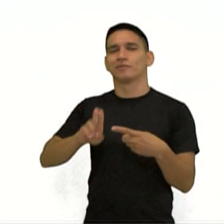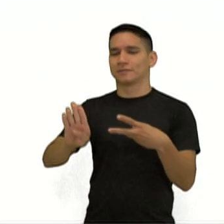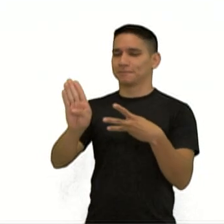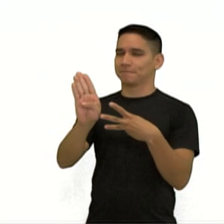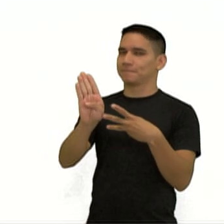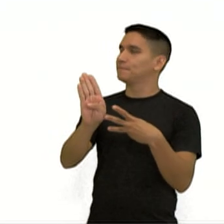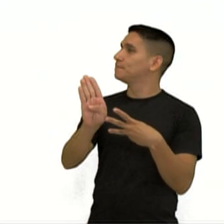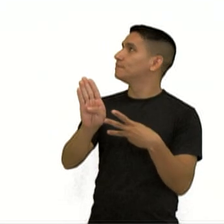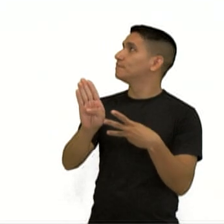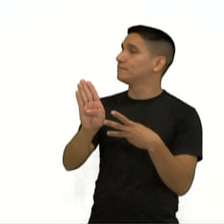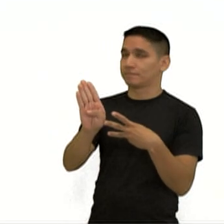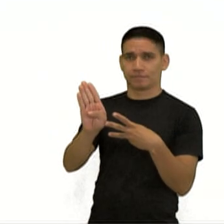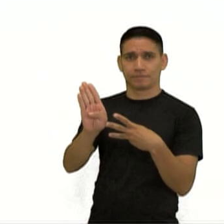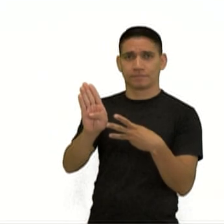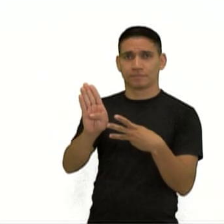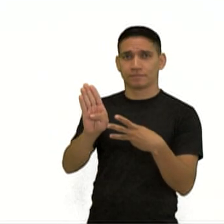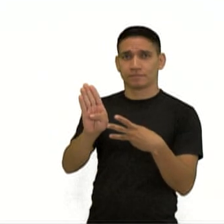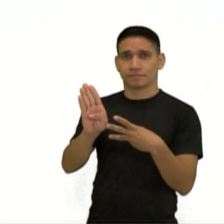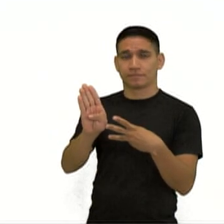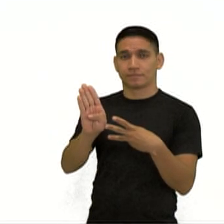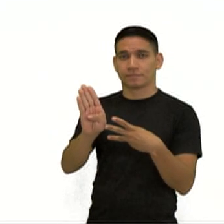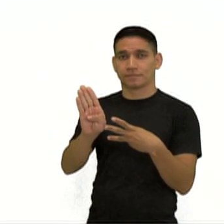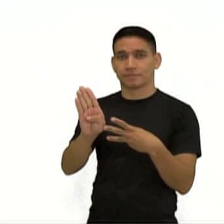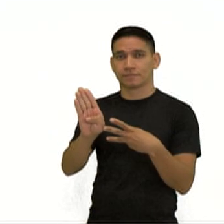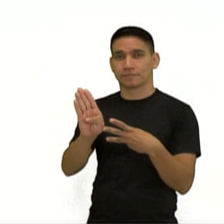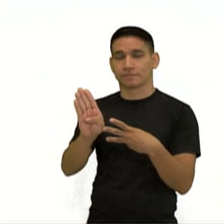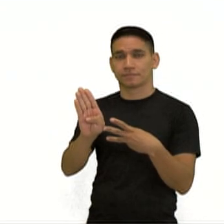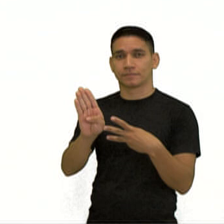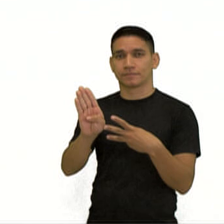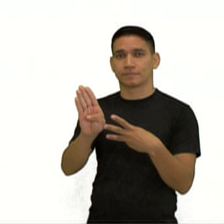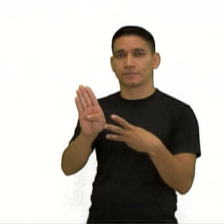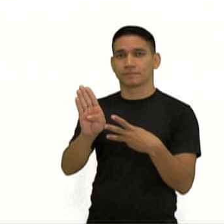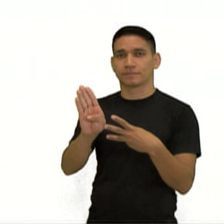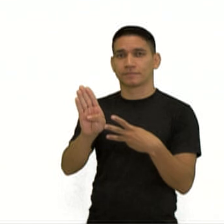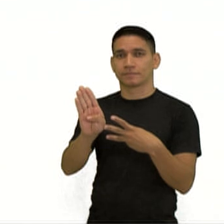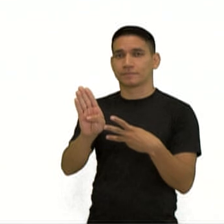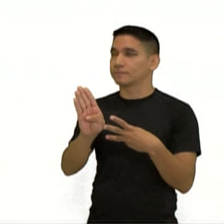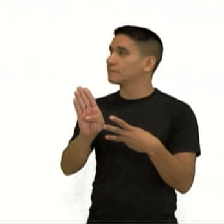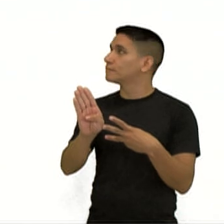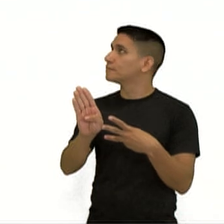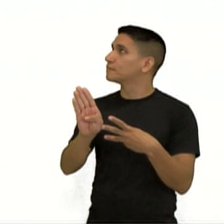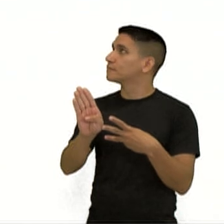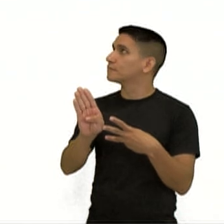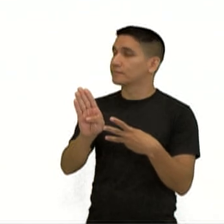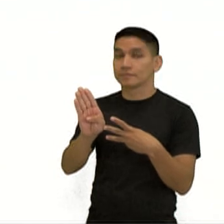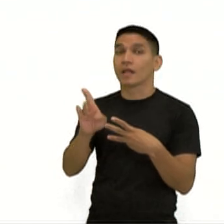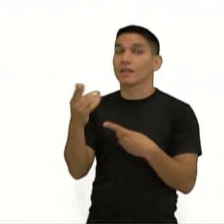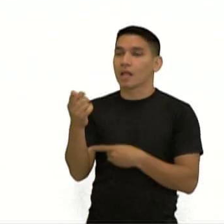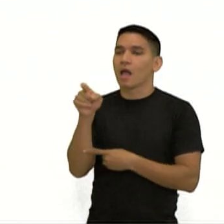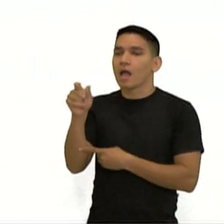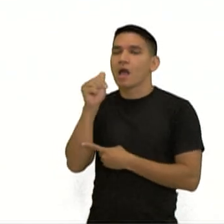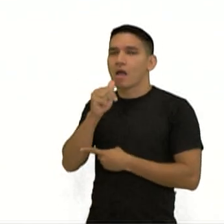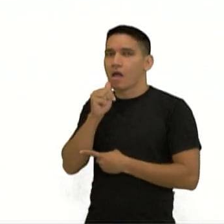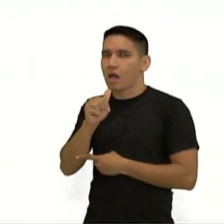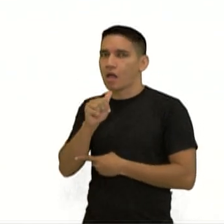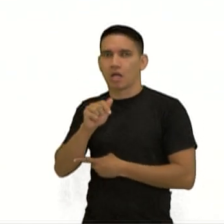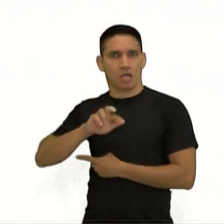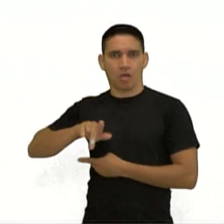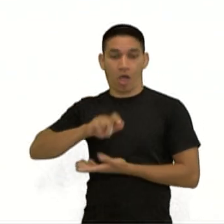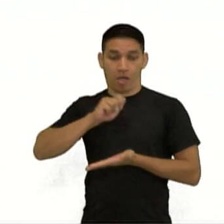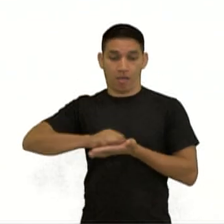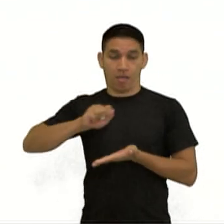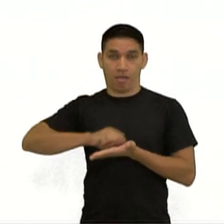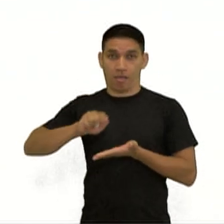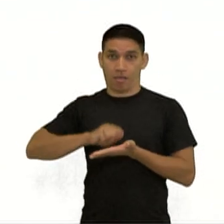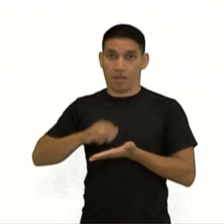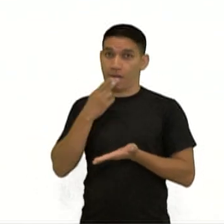isn't writing. She isn't writing a letter. She's sending an email. Então, ela não está escrevendo uma